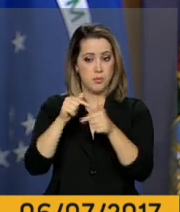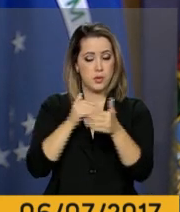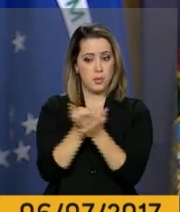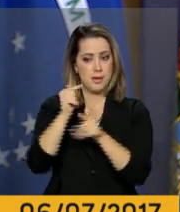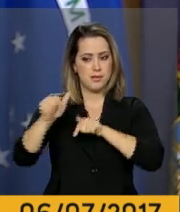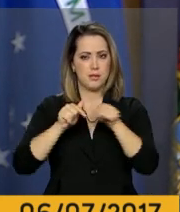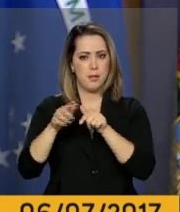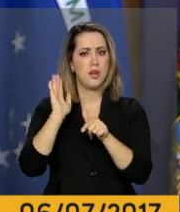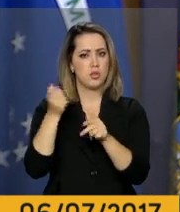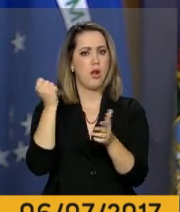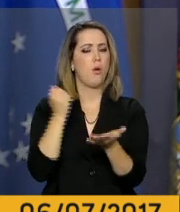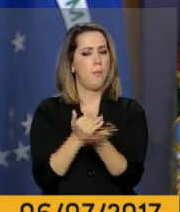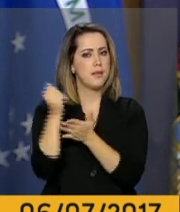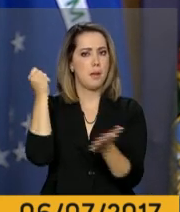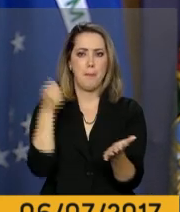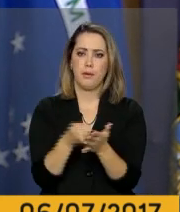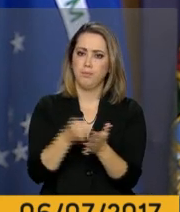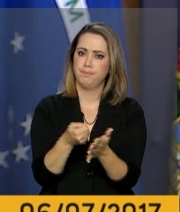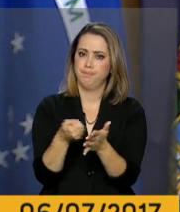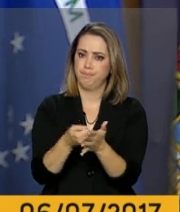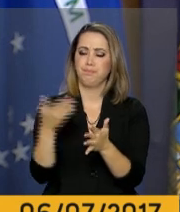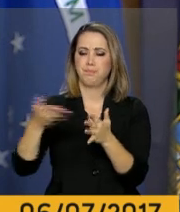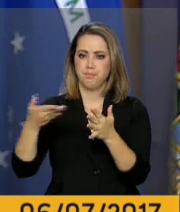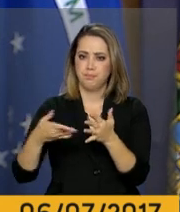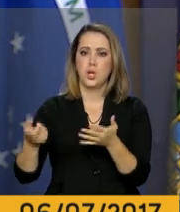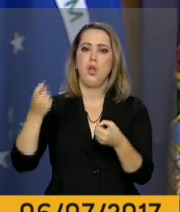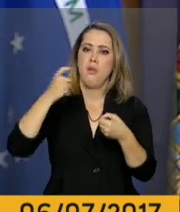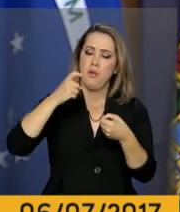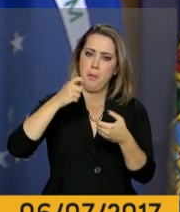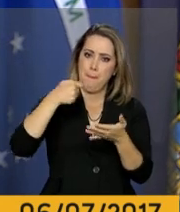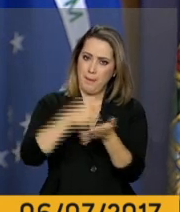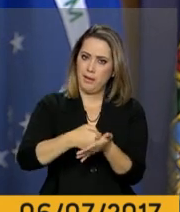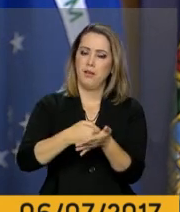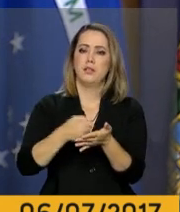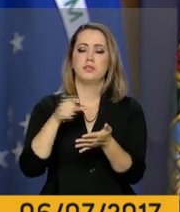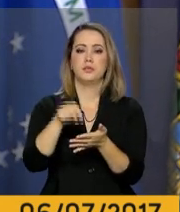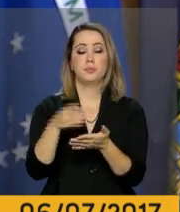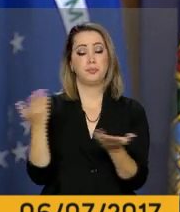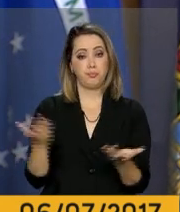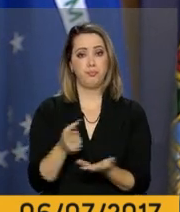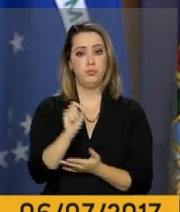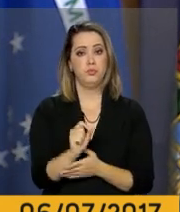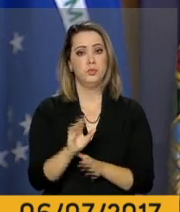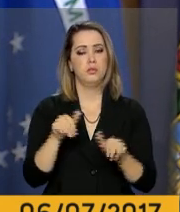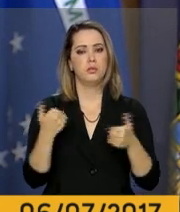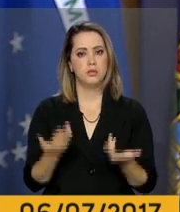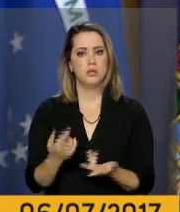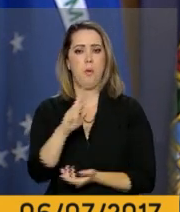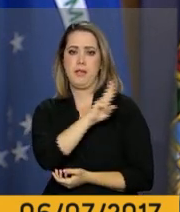a exercitar a responsabilidade de devolver aquilo que não pagou no passado e o fenômeno da